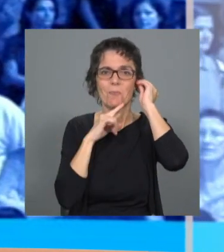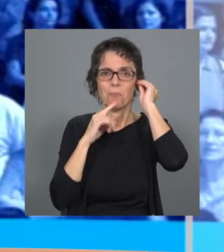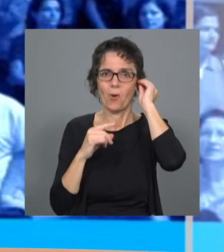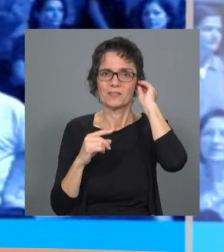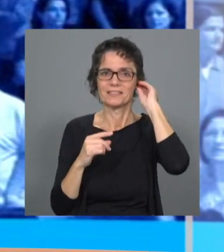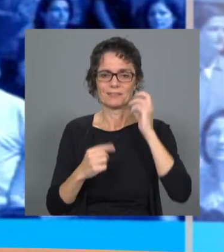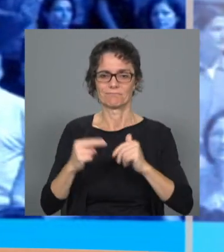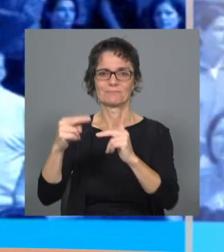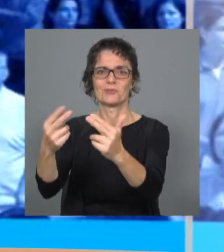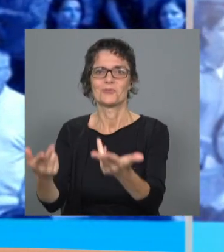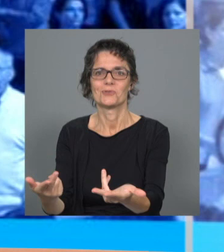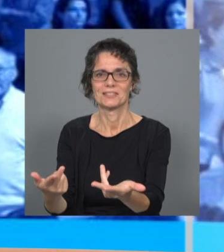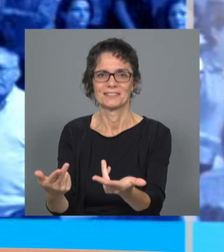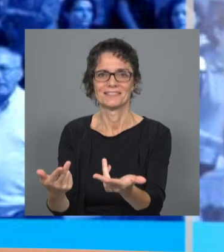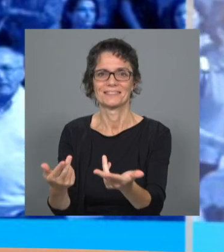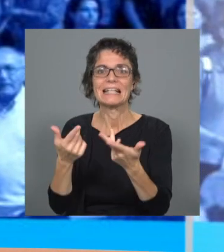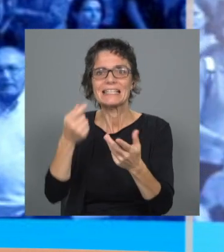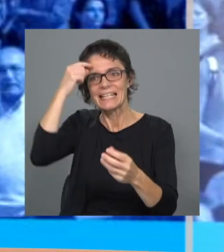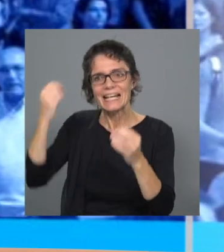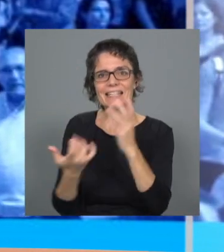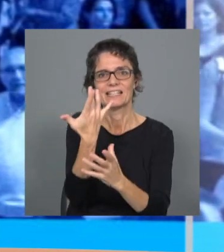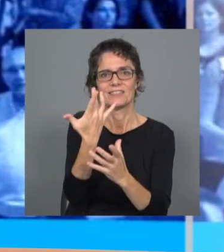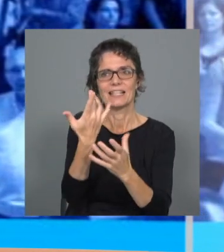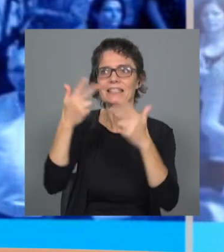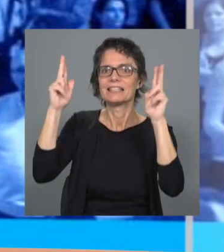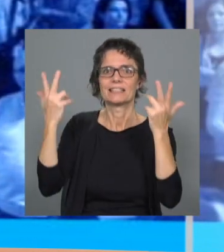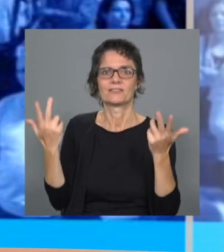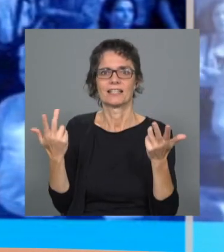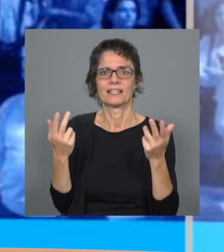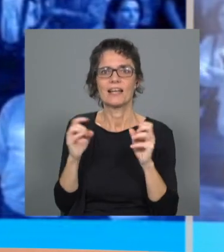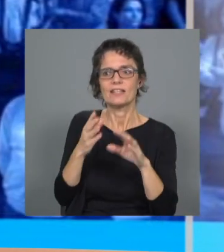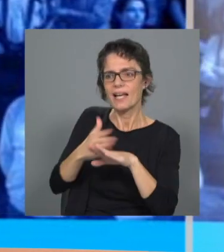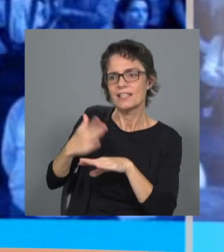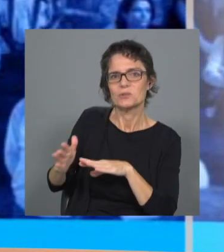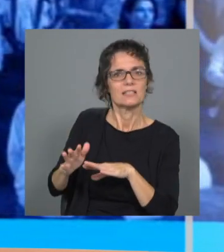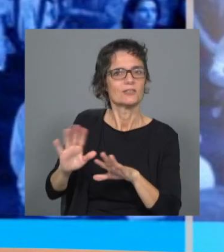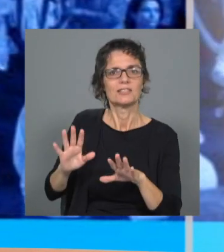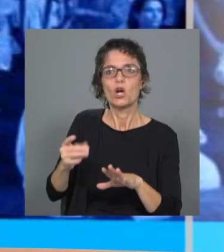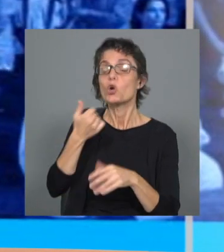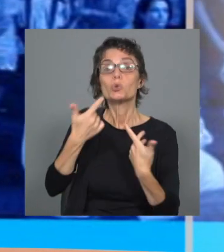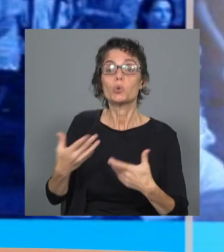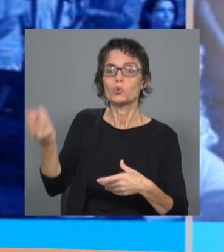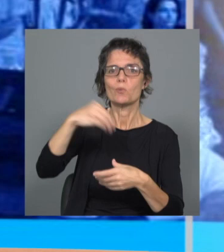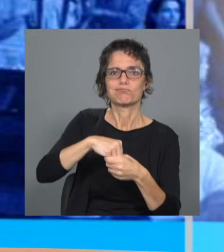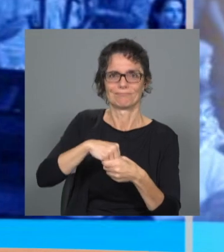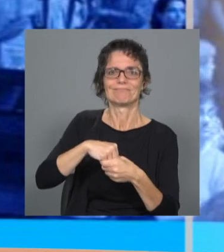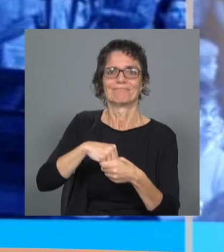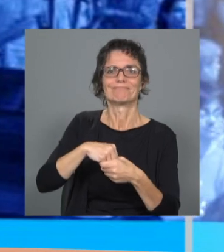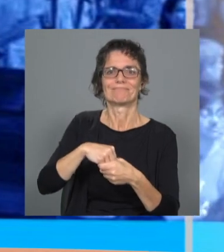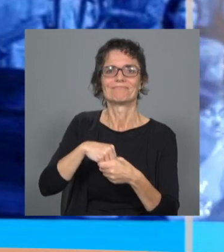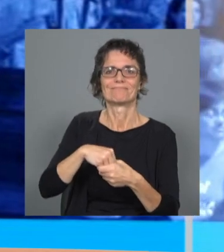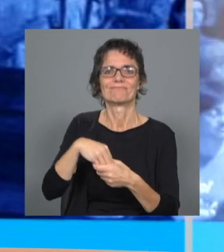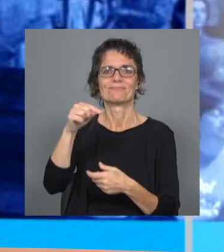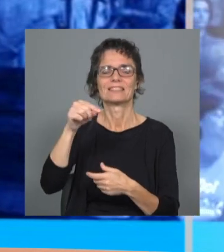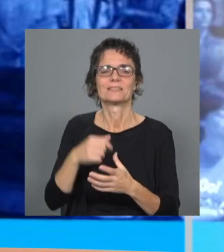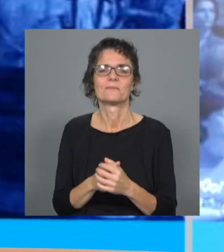também de pós-pandemia, de se reinventarem e de não deixarem pessoas à margem. E houve uma coisa que nós tivemos numa conversa, só para acabar, na